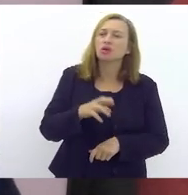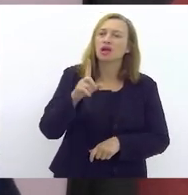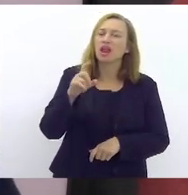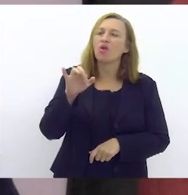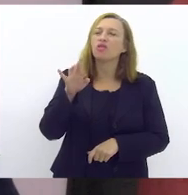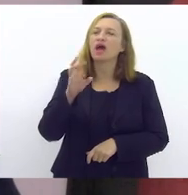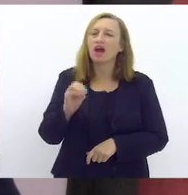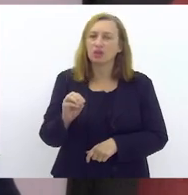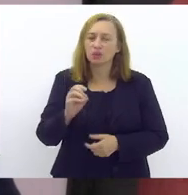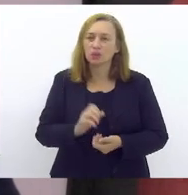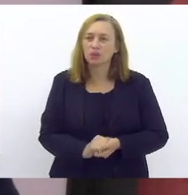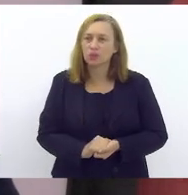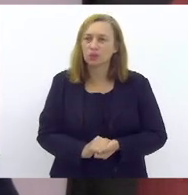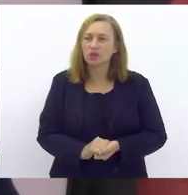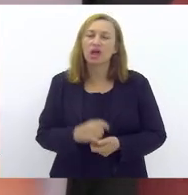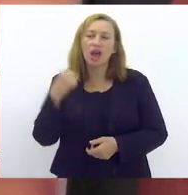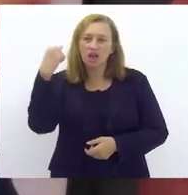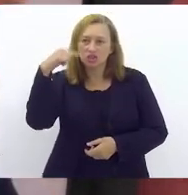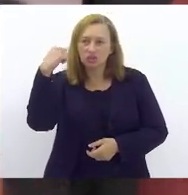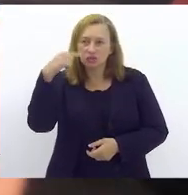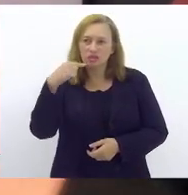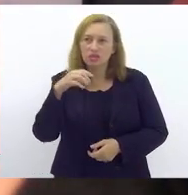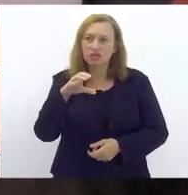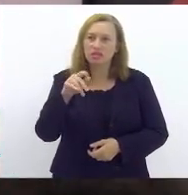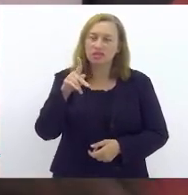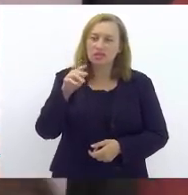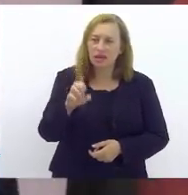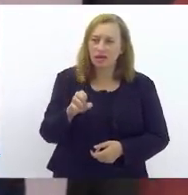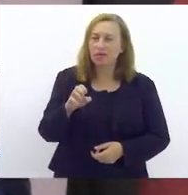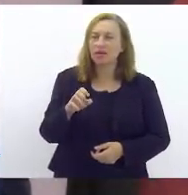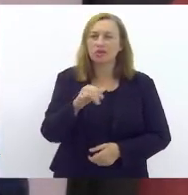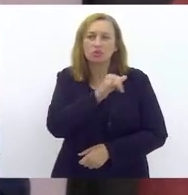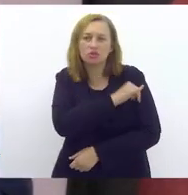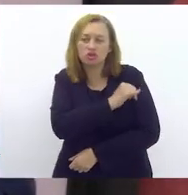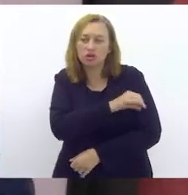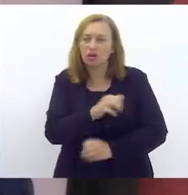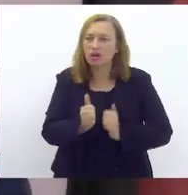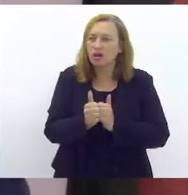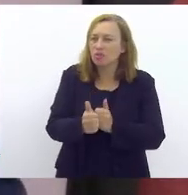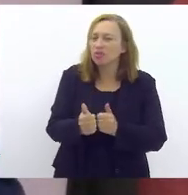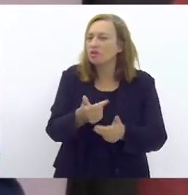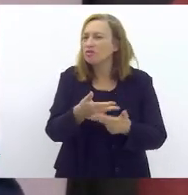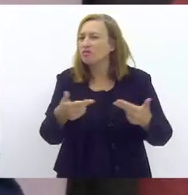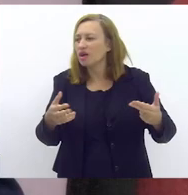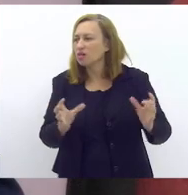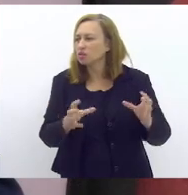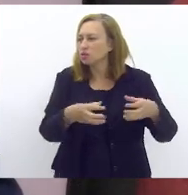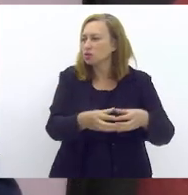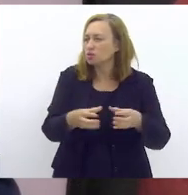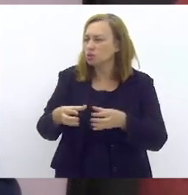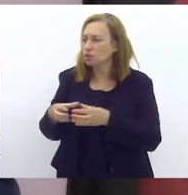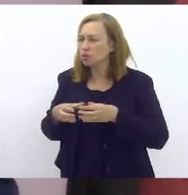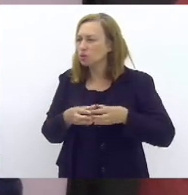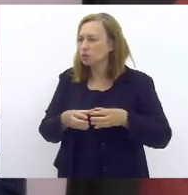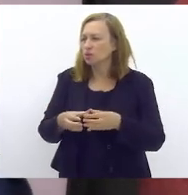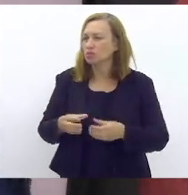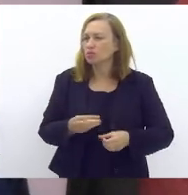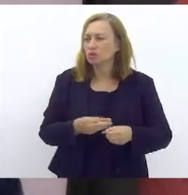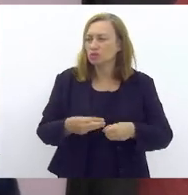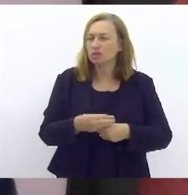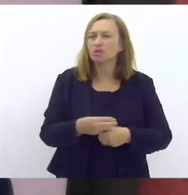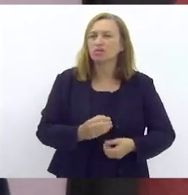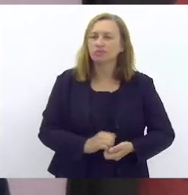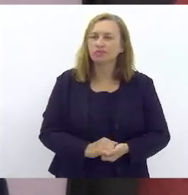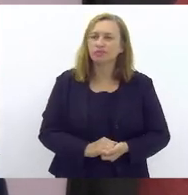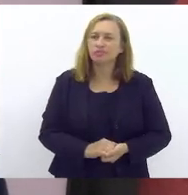é advogado do CEP Rio de Janeiro, acompanha vários núcleos do interior, está presente conosco. Queremos agradecer,